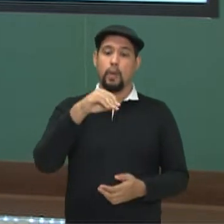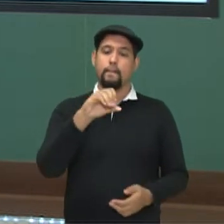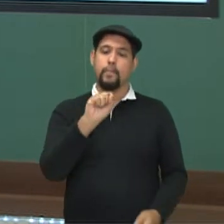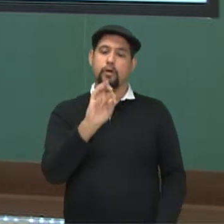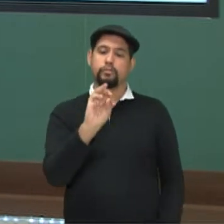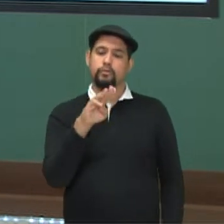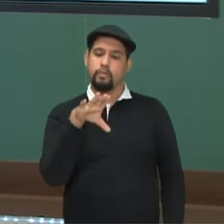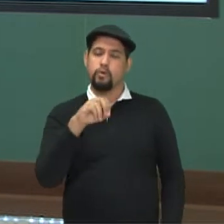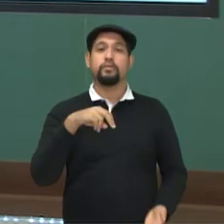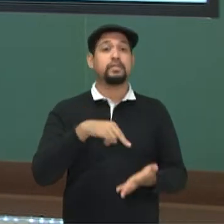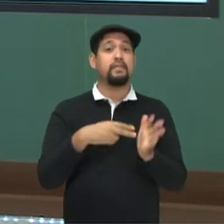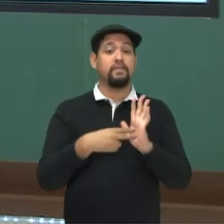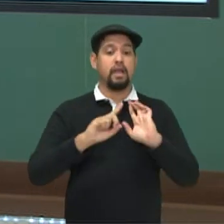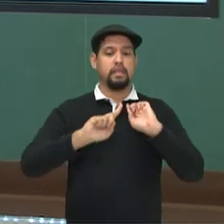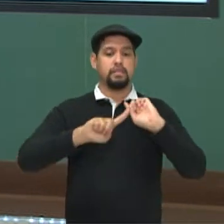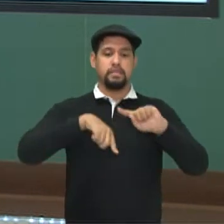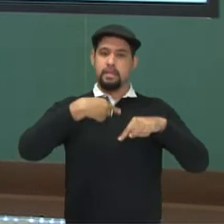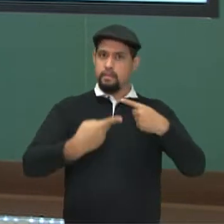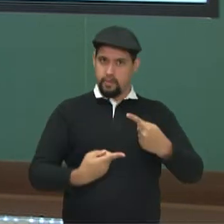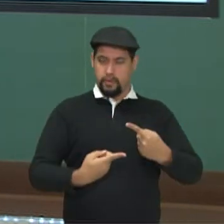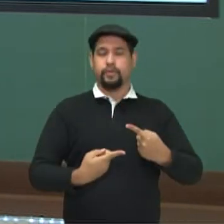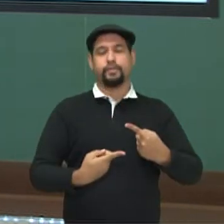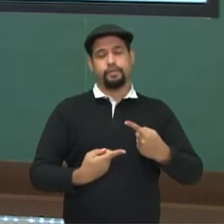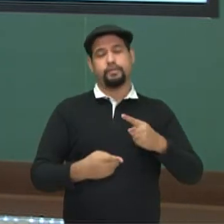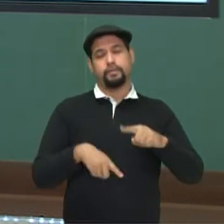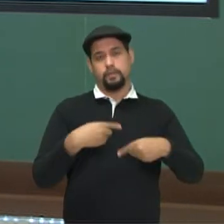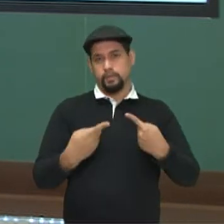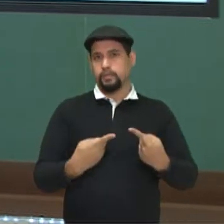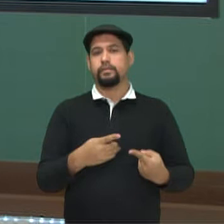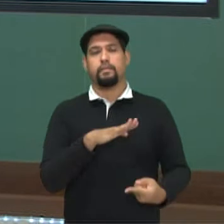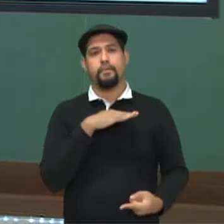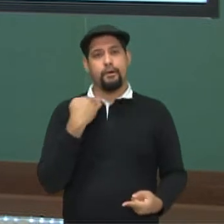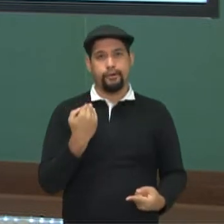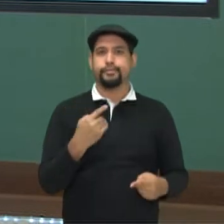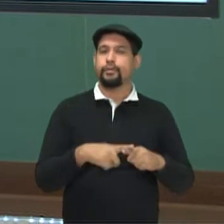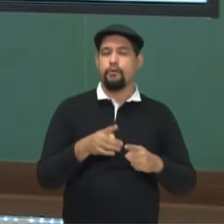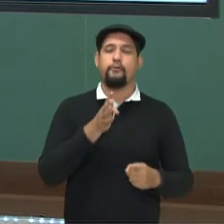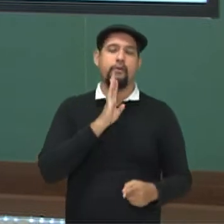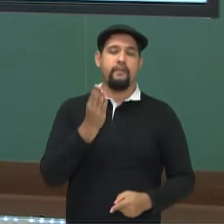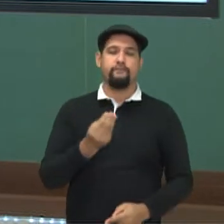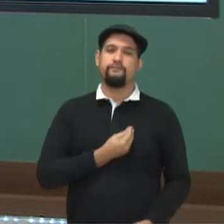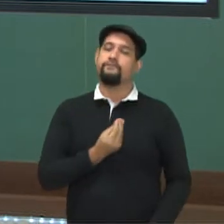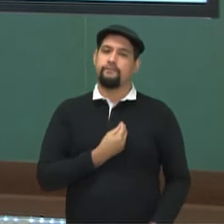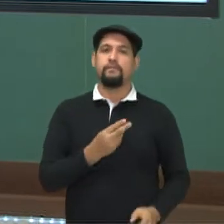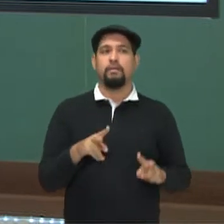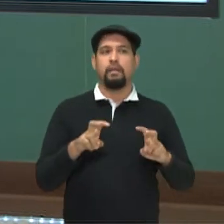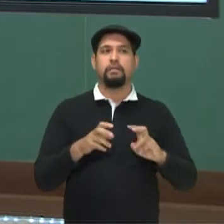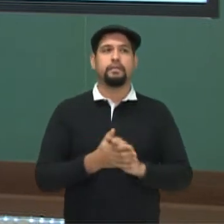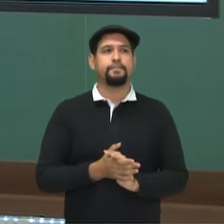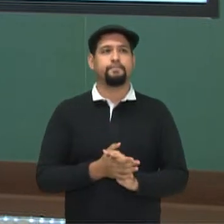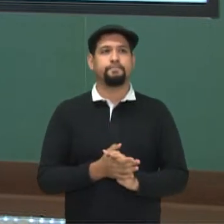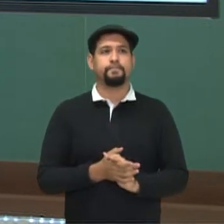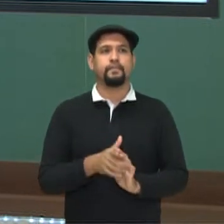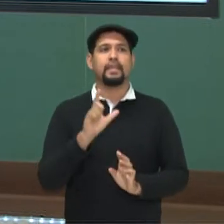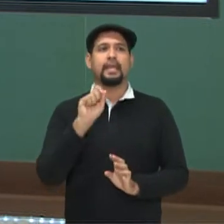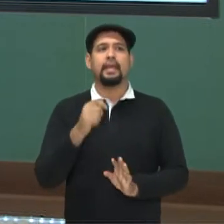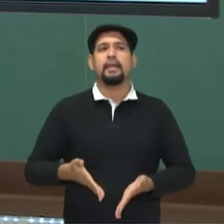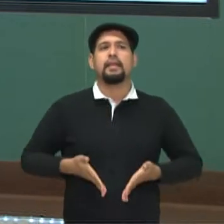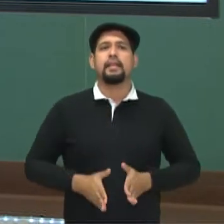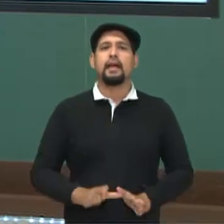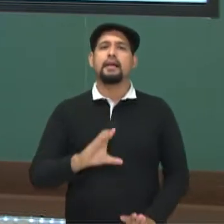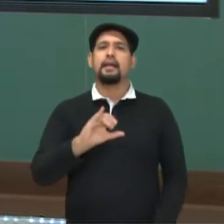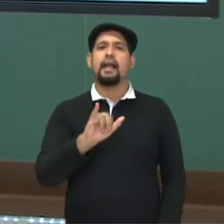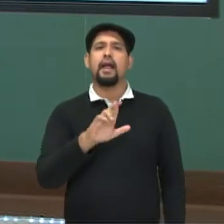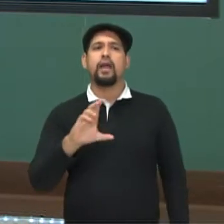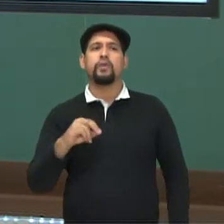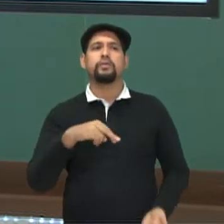são feitas após a morte. O antônimo quer dizer que são obras reconhecidas em vida, por exemplo. Natural do Cairo, quem nasce no